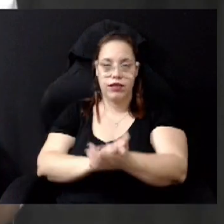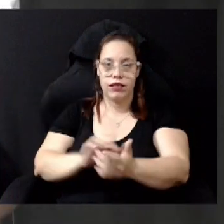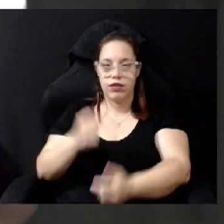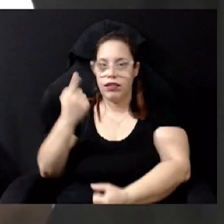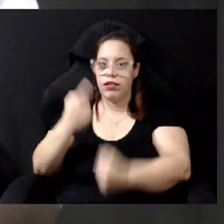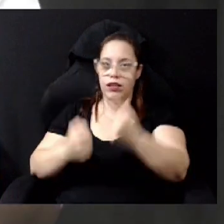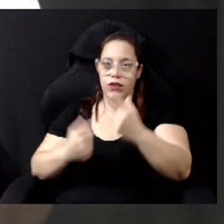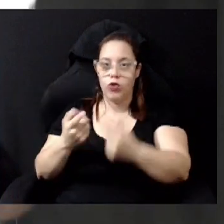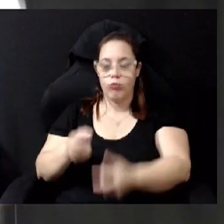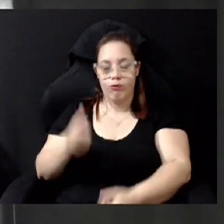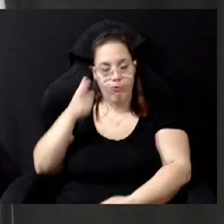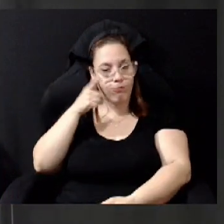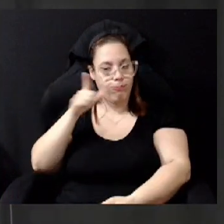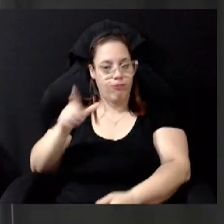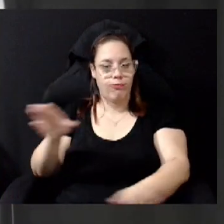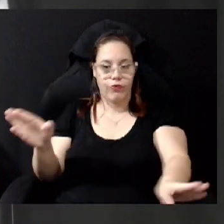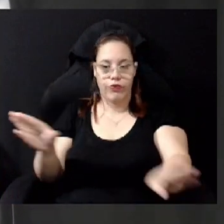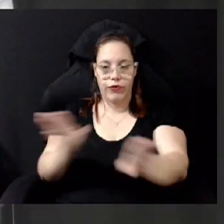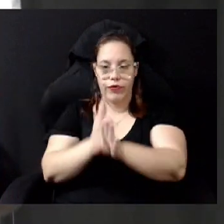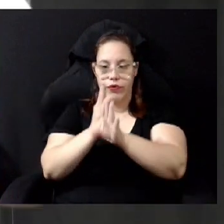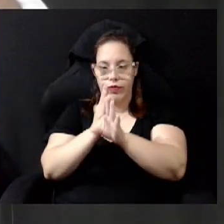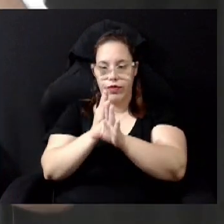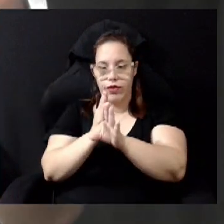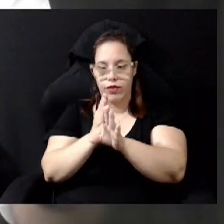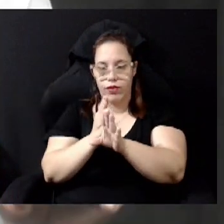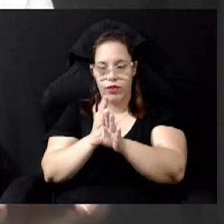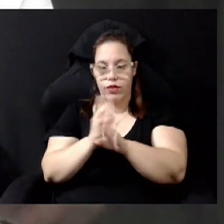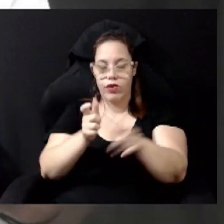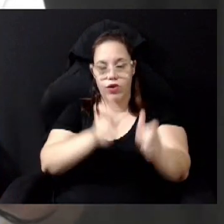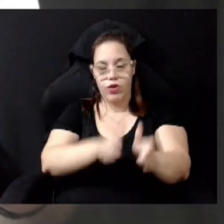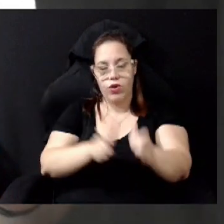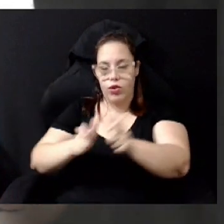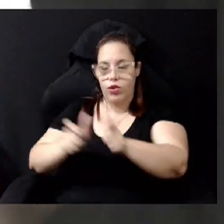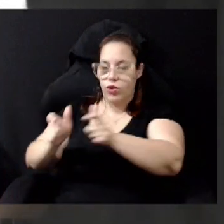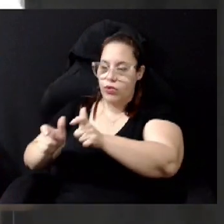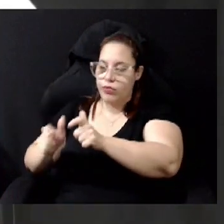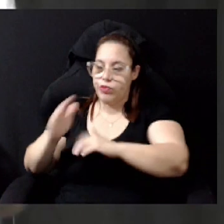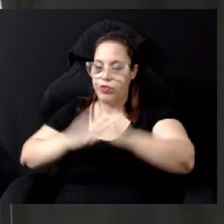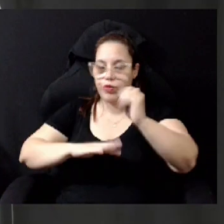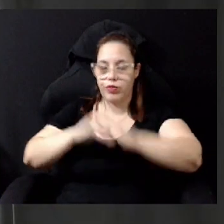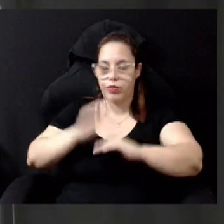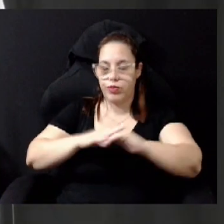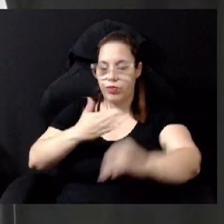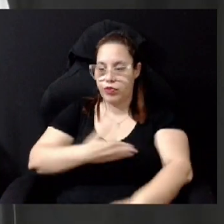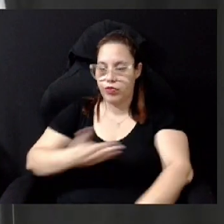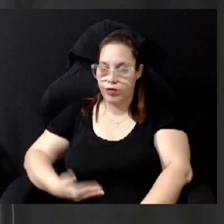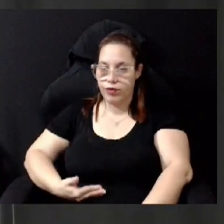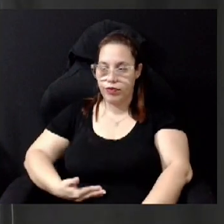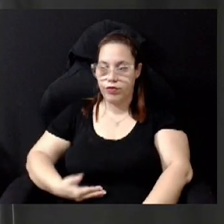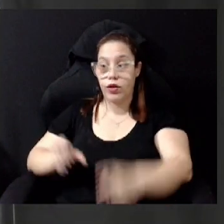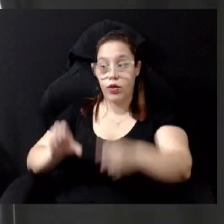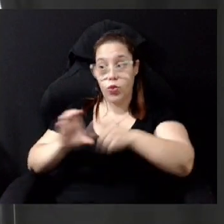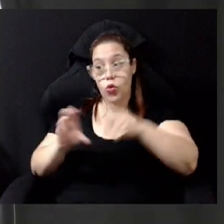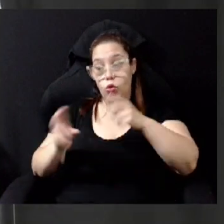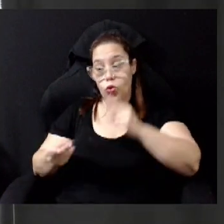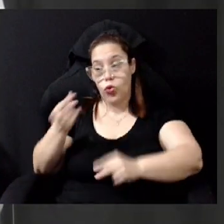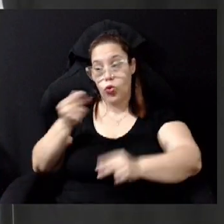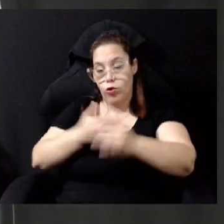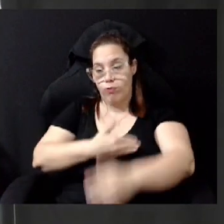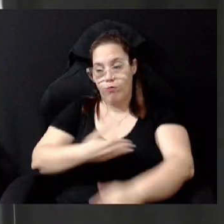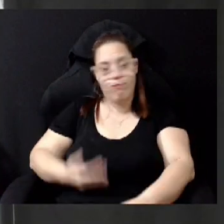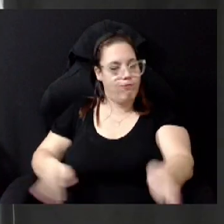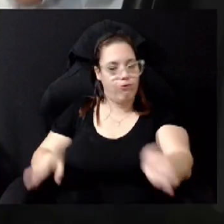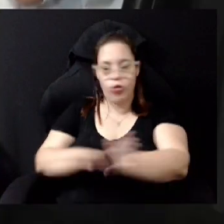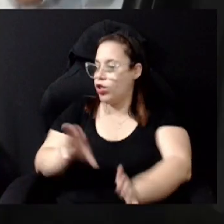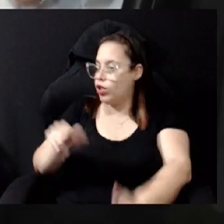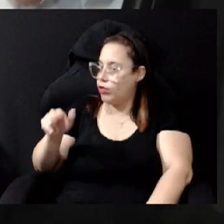conseguido chegar em alguns pontos e locais que os serviços públicos, a depender da verba do serviço público, não chegaríamos. Para as